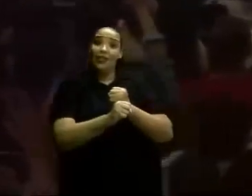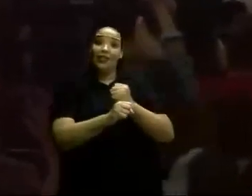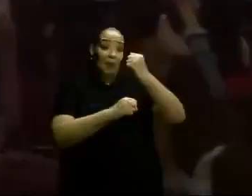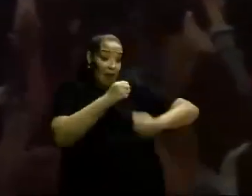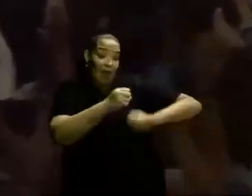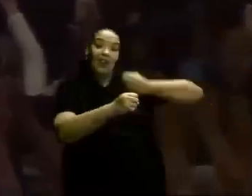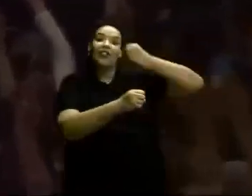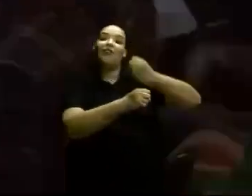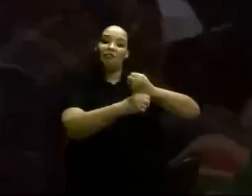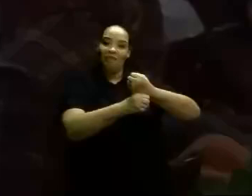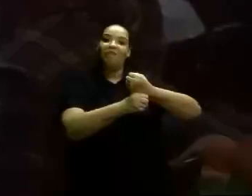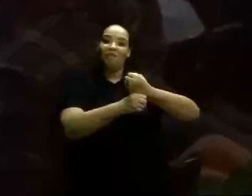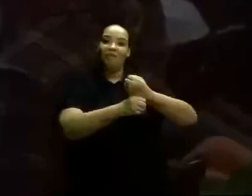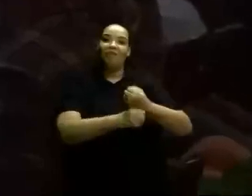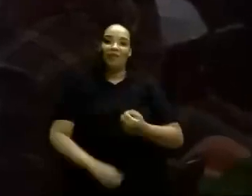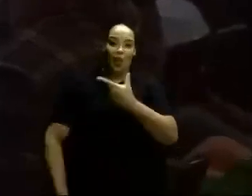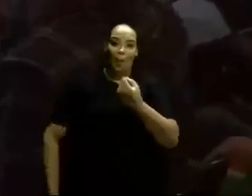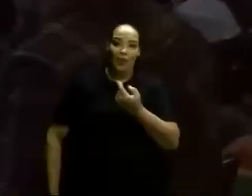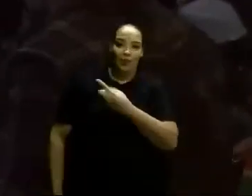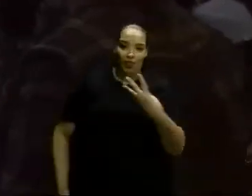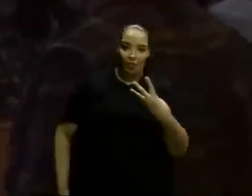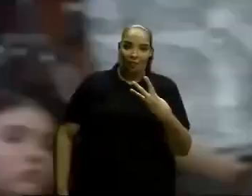completará ano que vem.